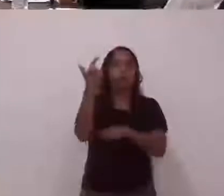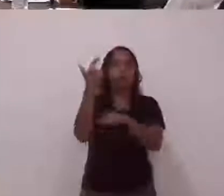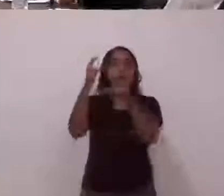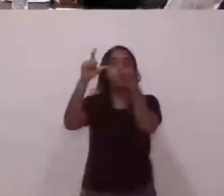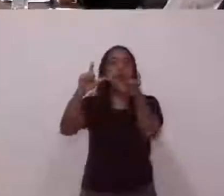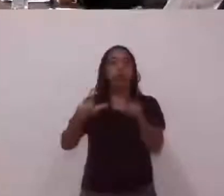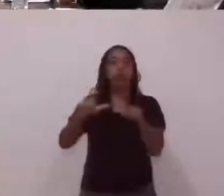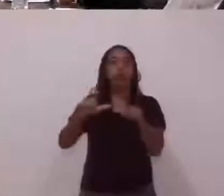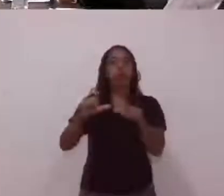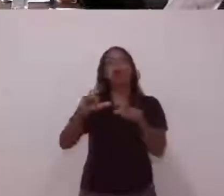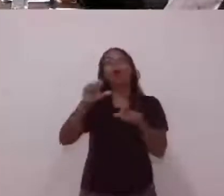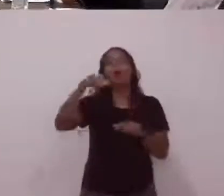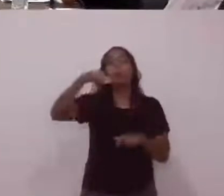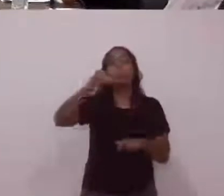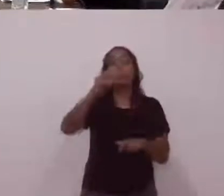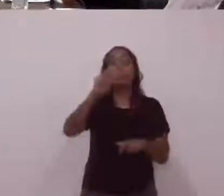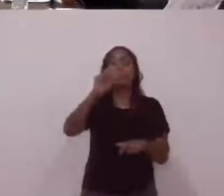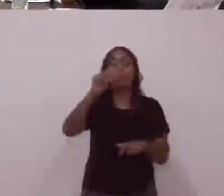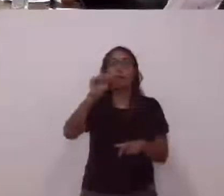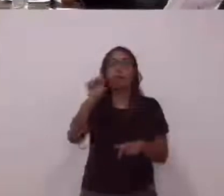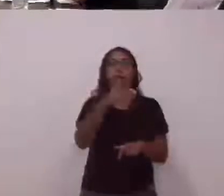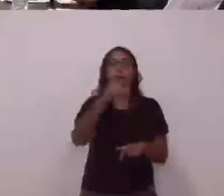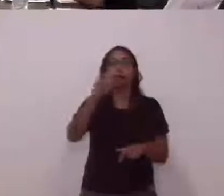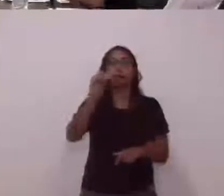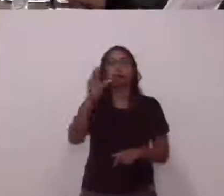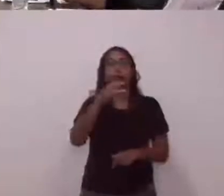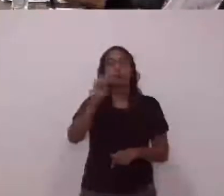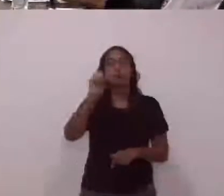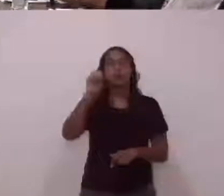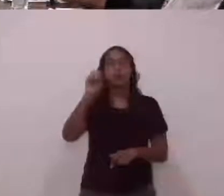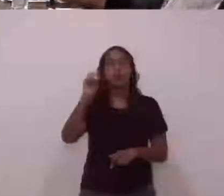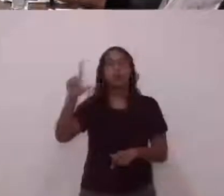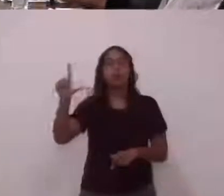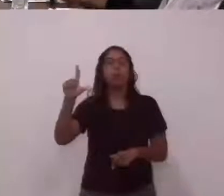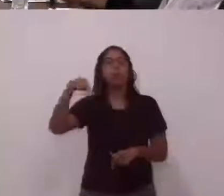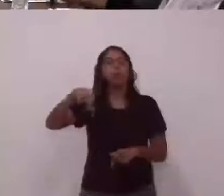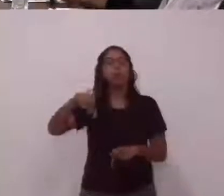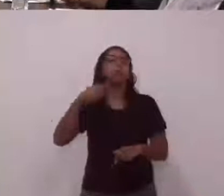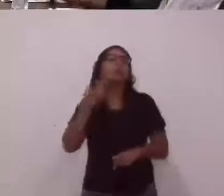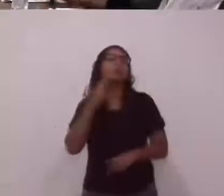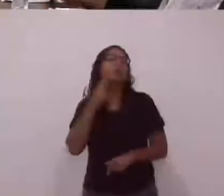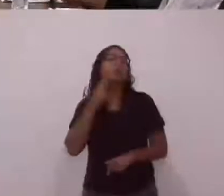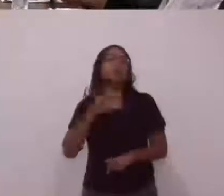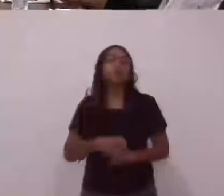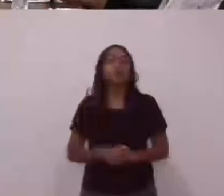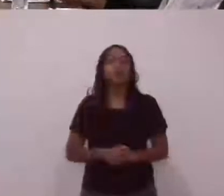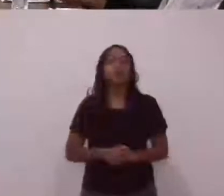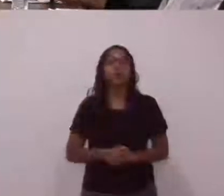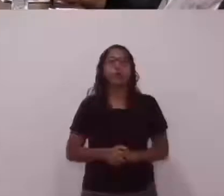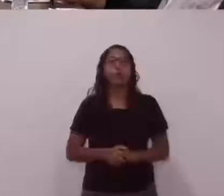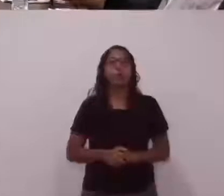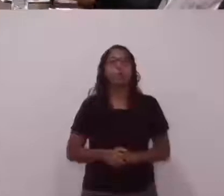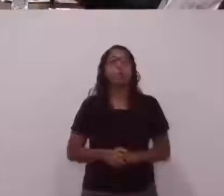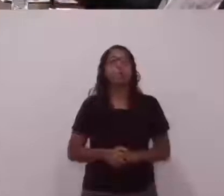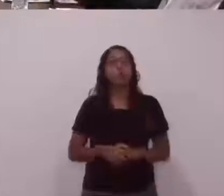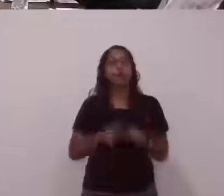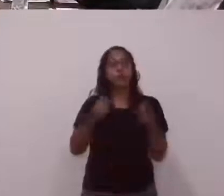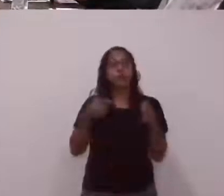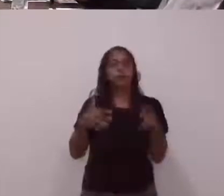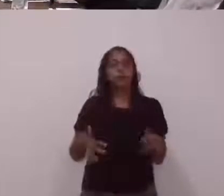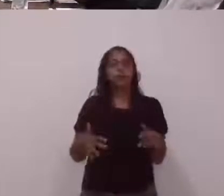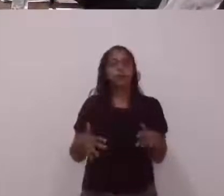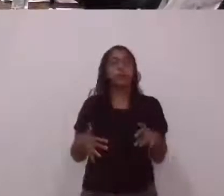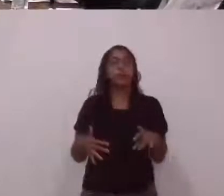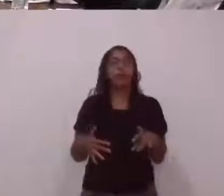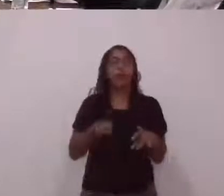Paulo, CEP, 3283, 680, em razão do que passa a expor. Fatos e direito. Por